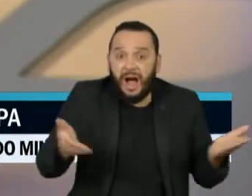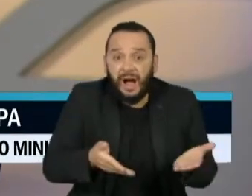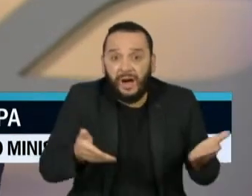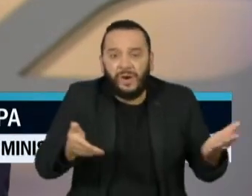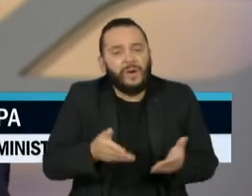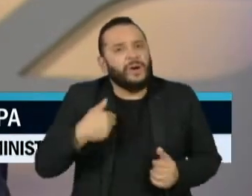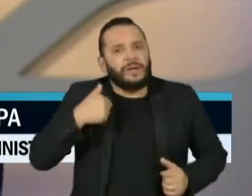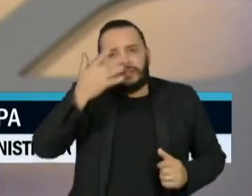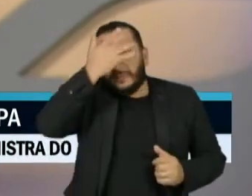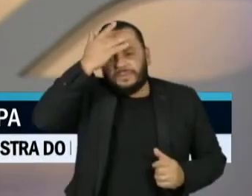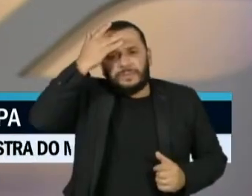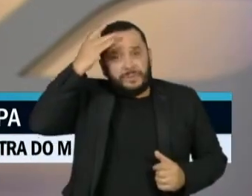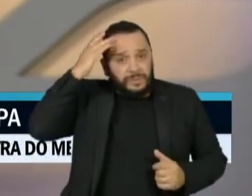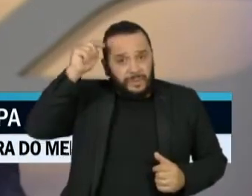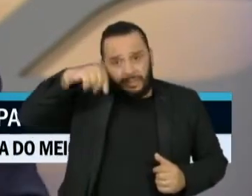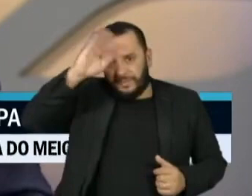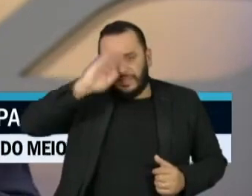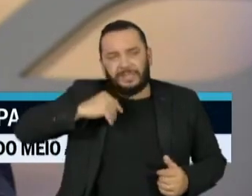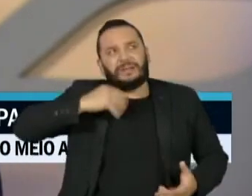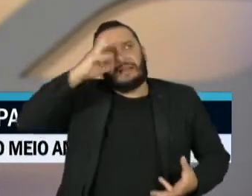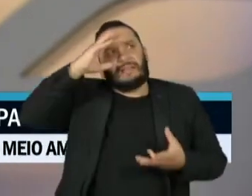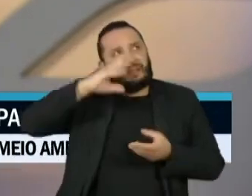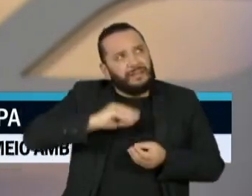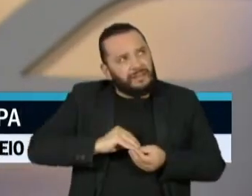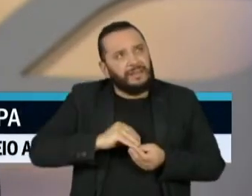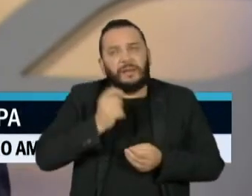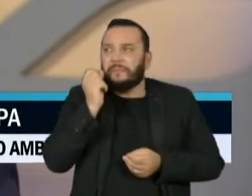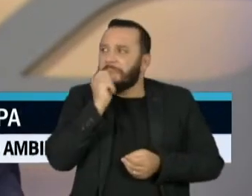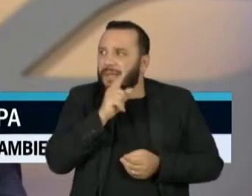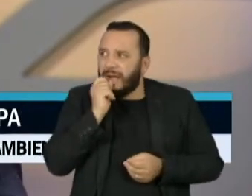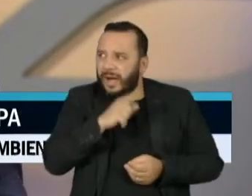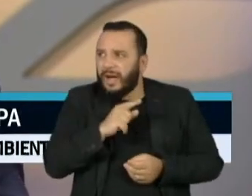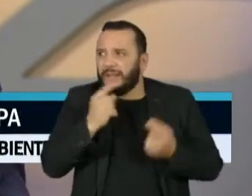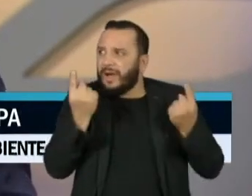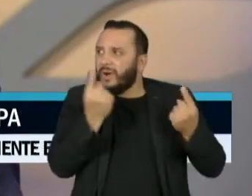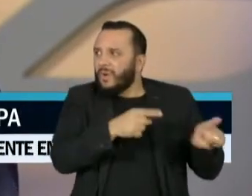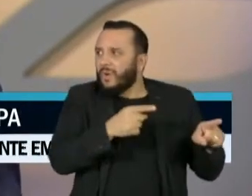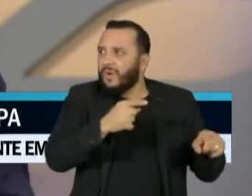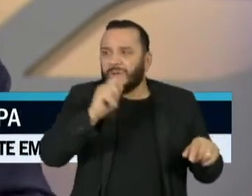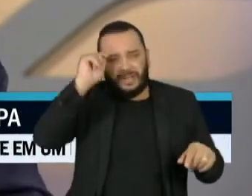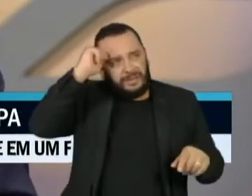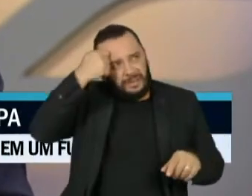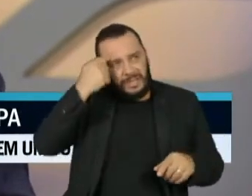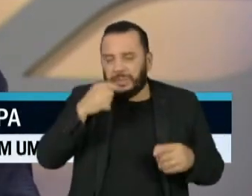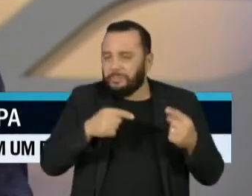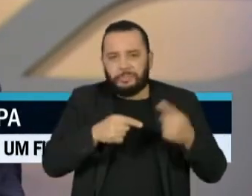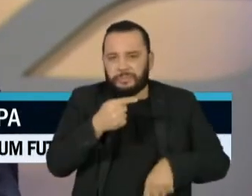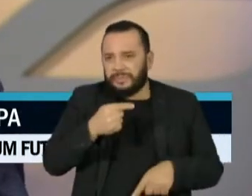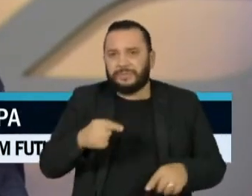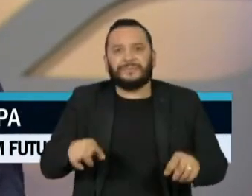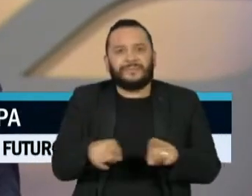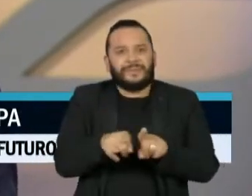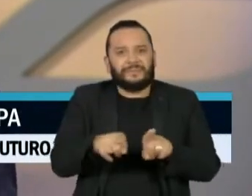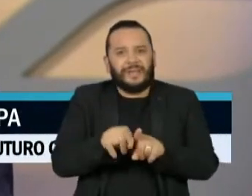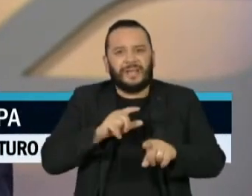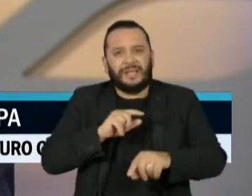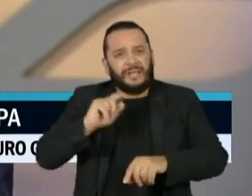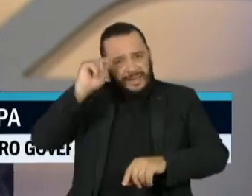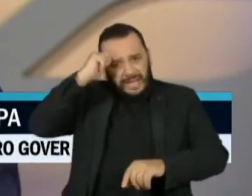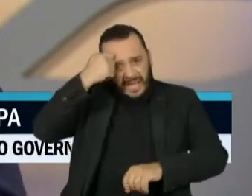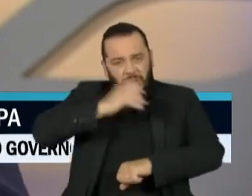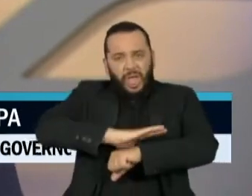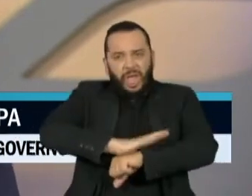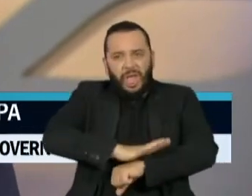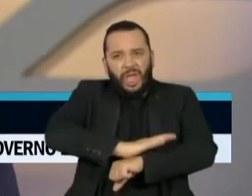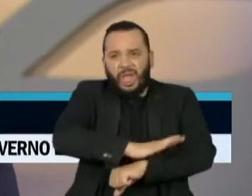que significa esse tipo de piada, o que significa essa forma de fazer leituras completamente racializadas sobre os negros,